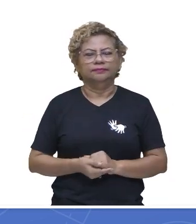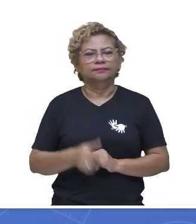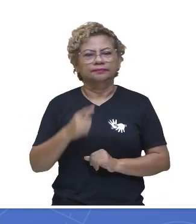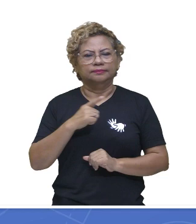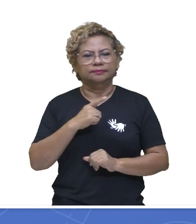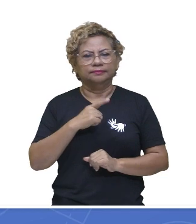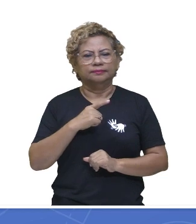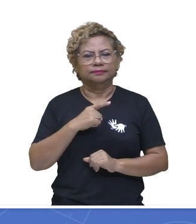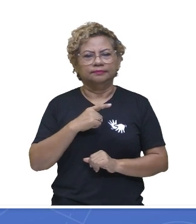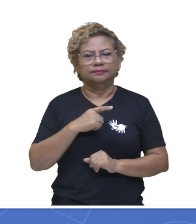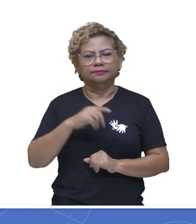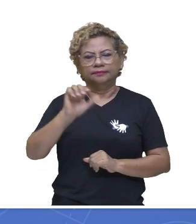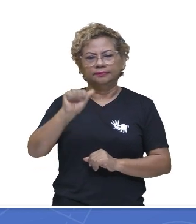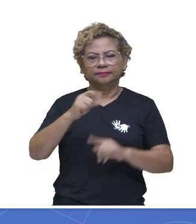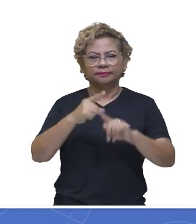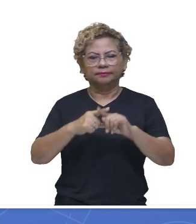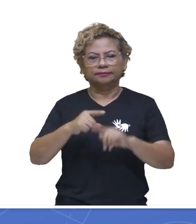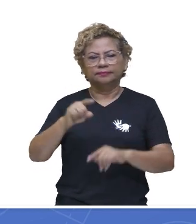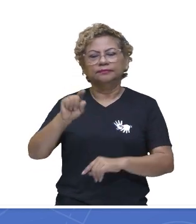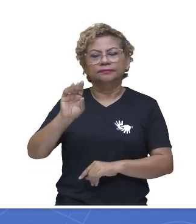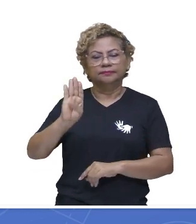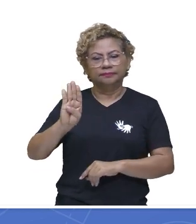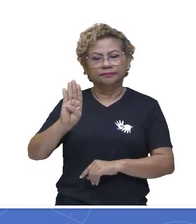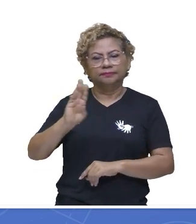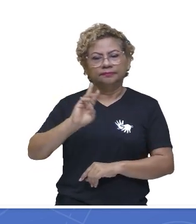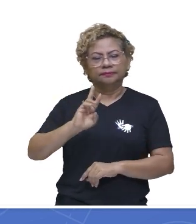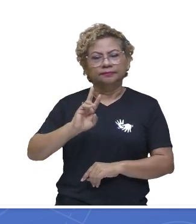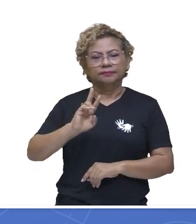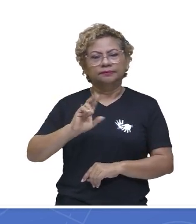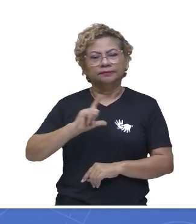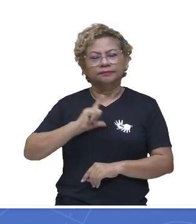A vezes B, né? Que vai resultar aqui a matriz C.